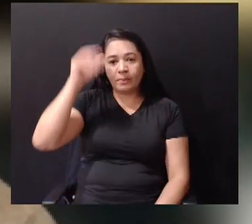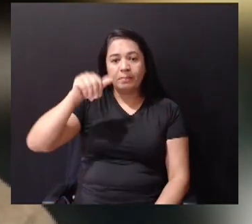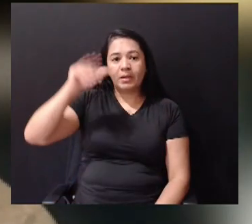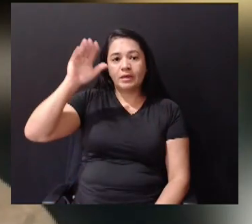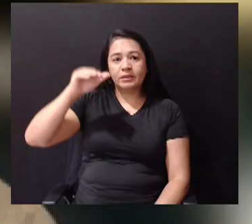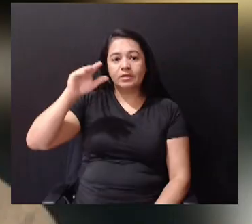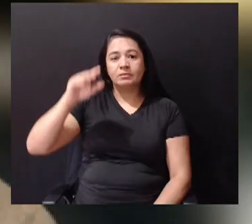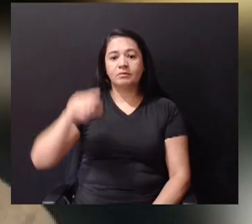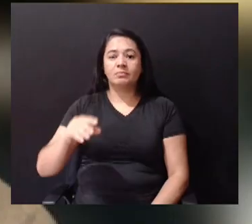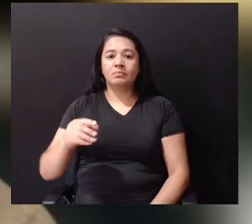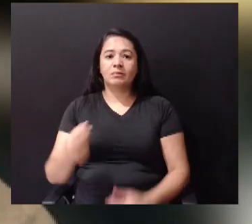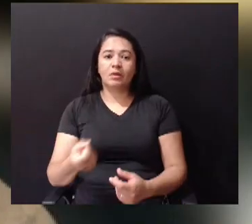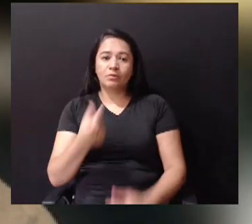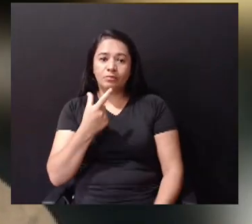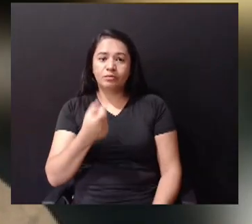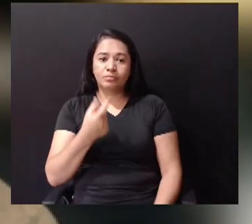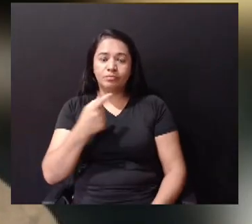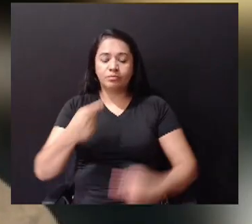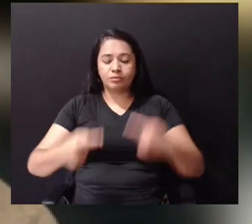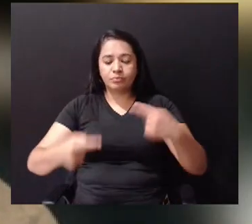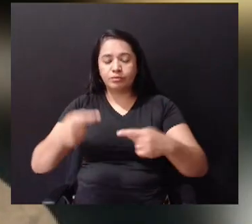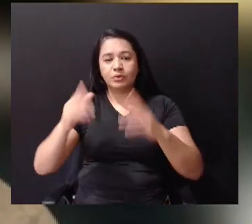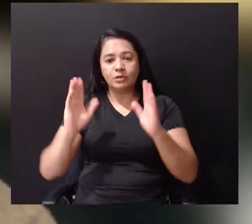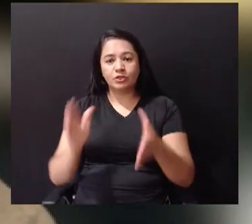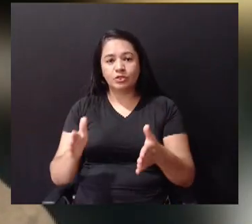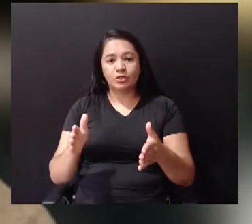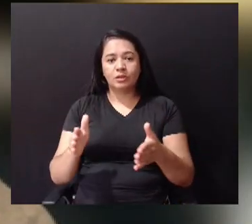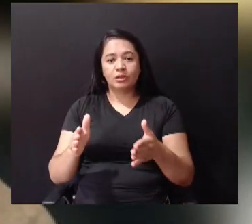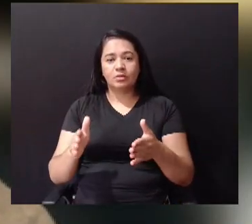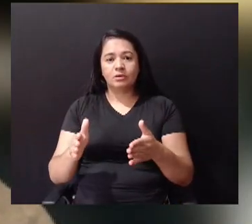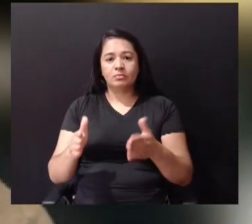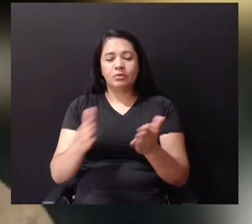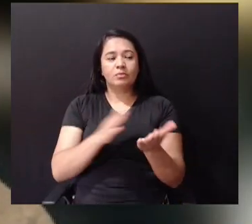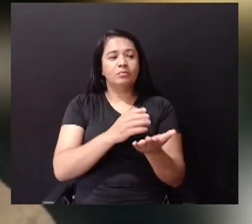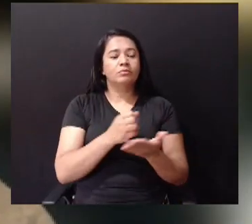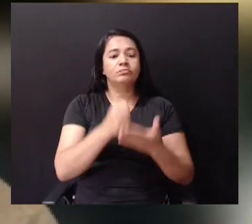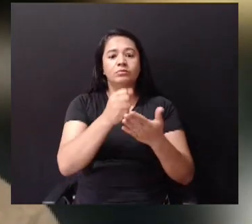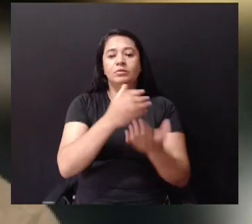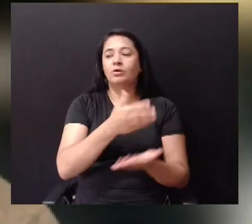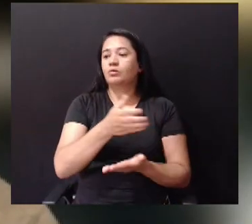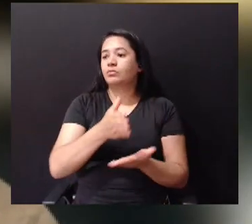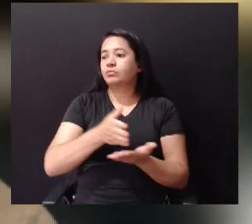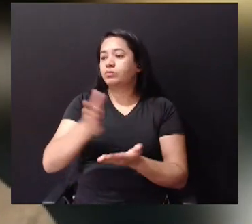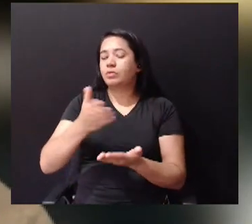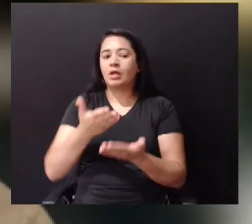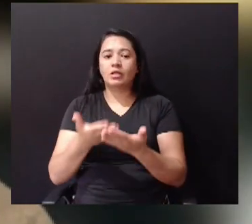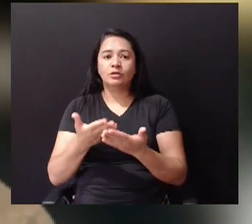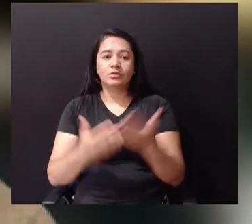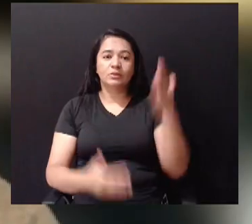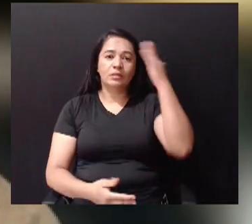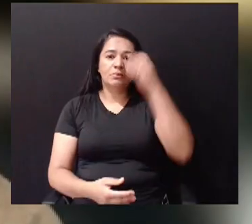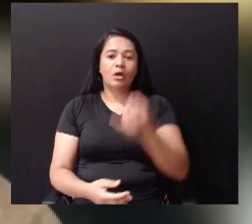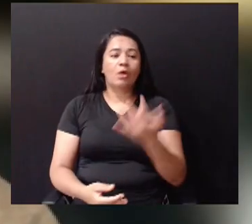discutidas e destinadas a estudos para poder saber qual é o melhor